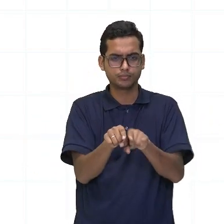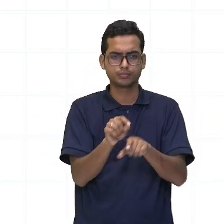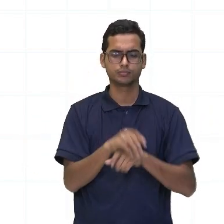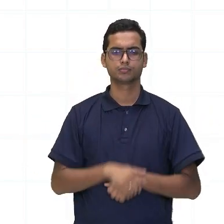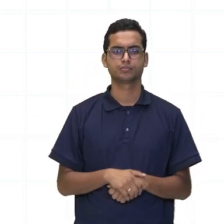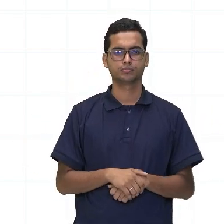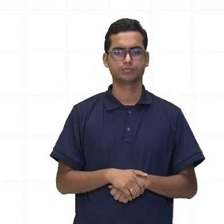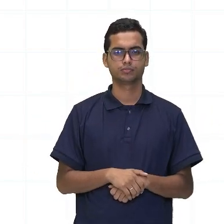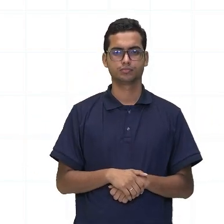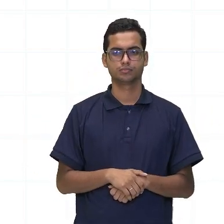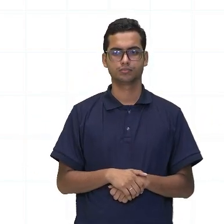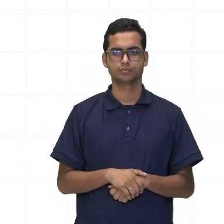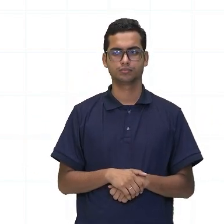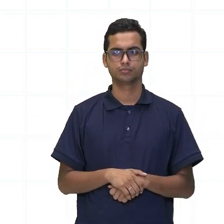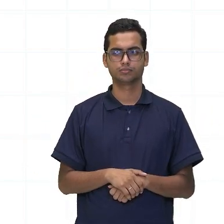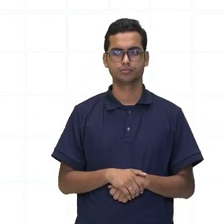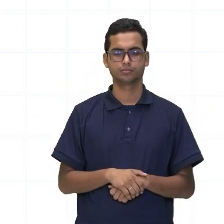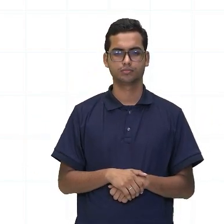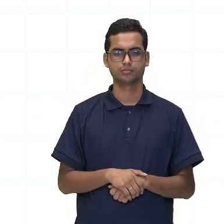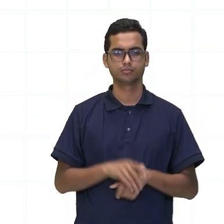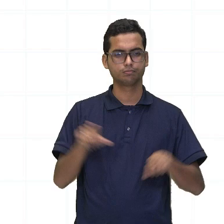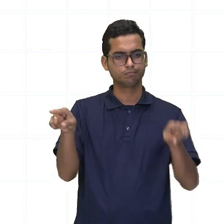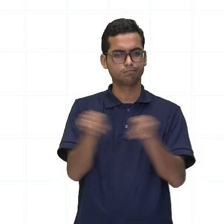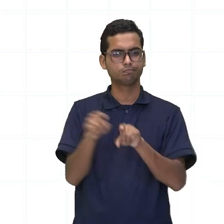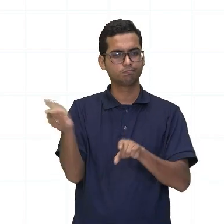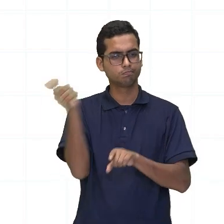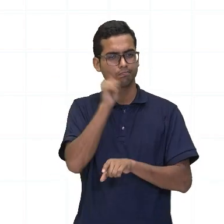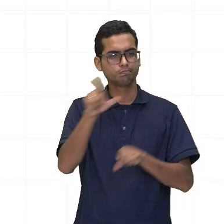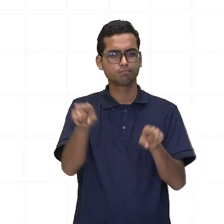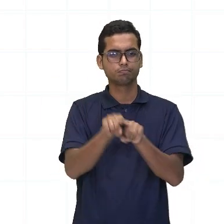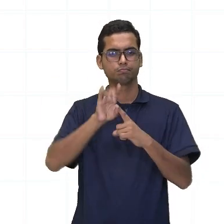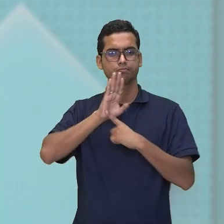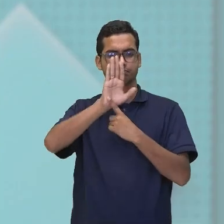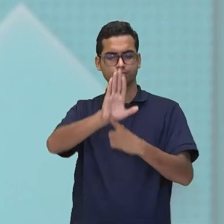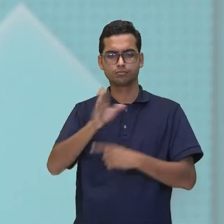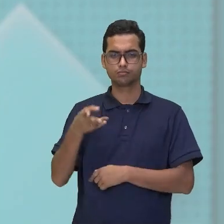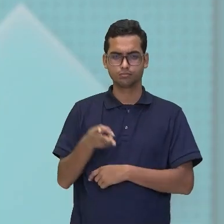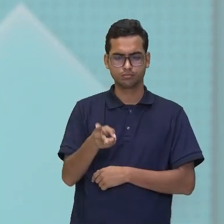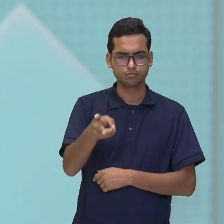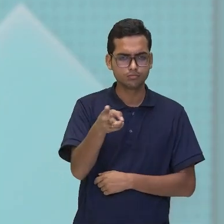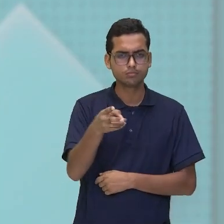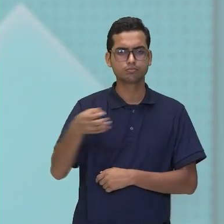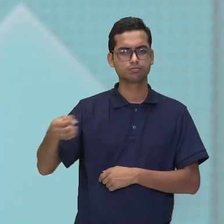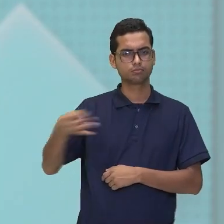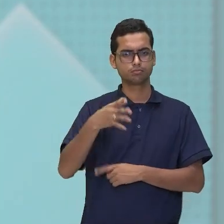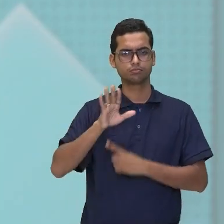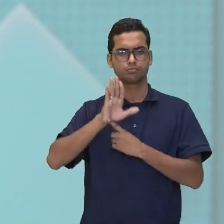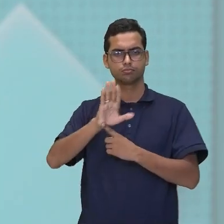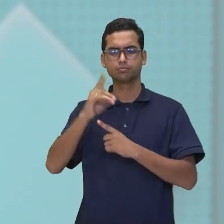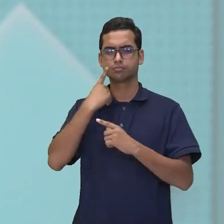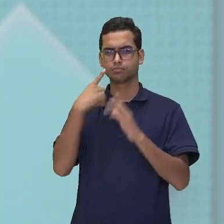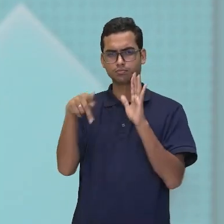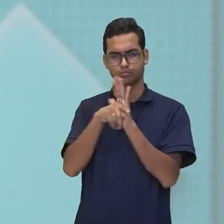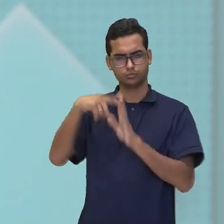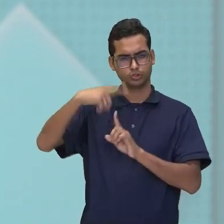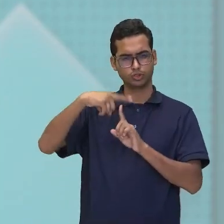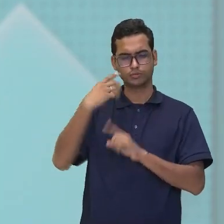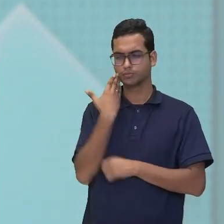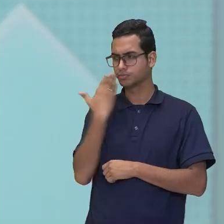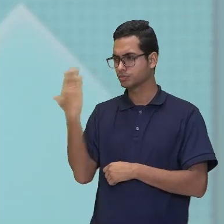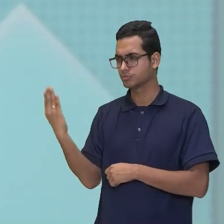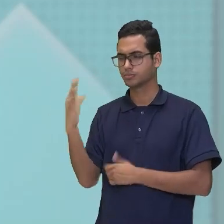que nunca se repete da mesma maneira a cada nova apresentação. Geralmente, o happening,